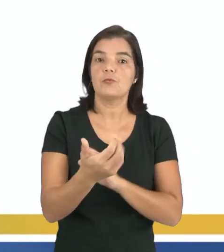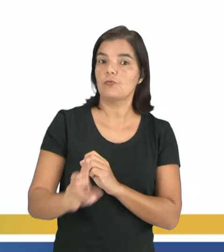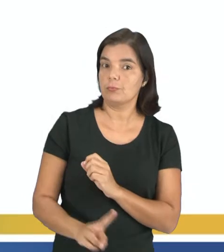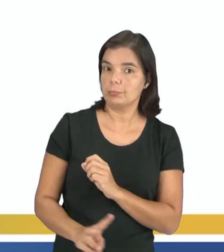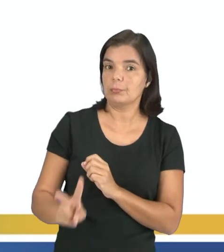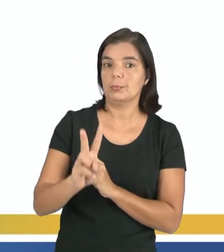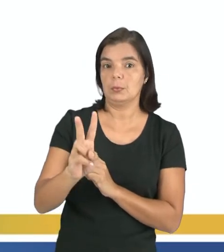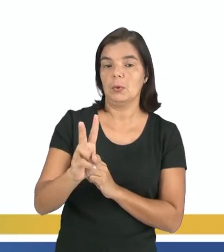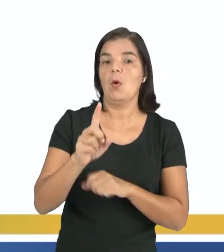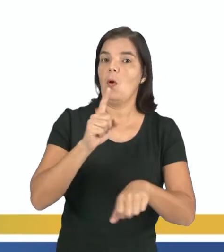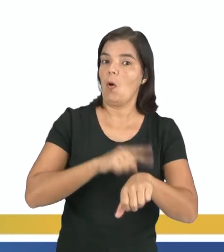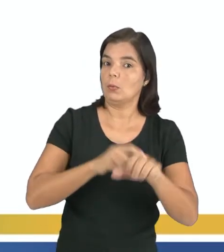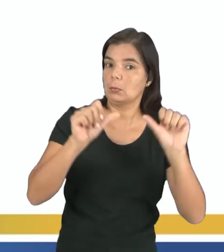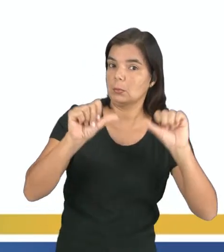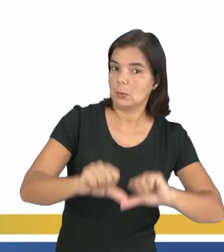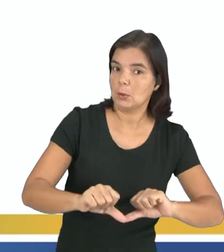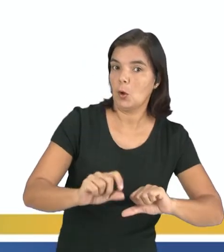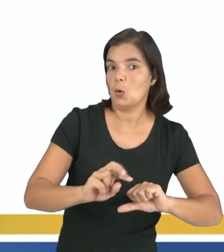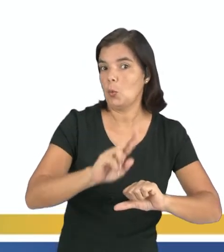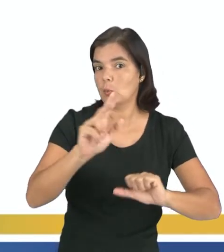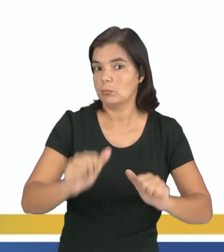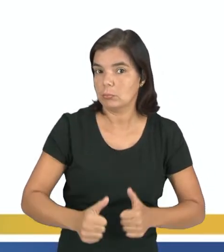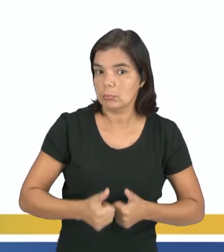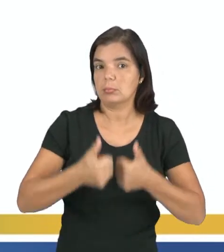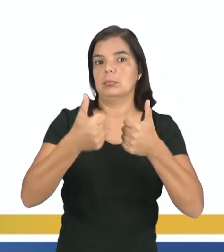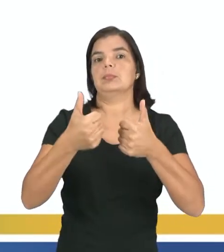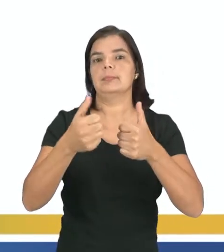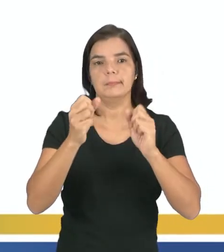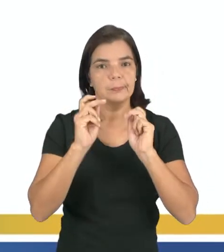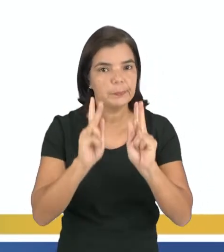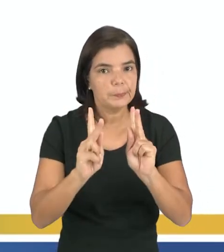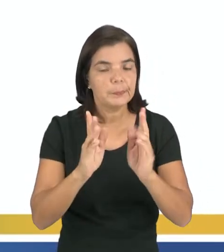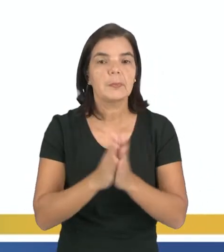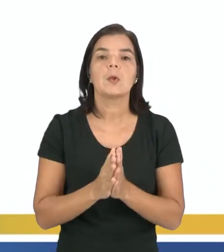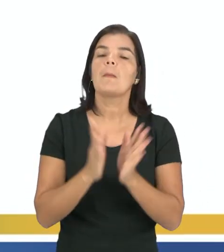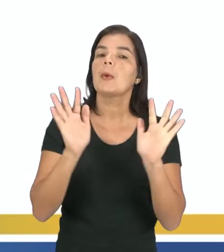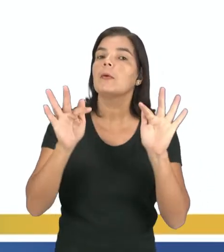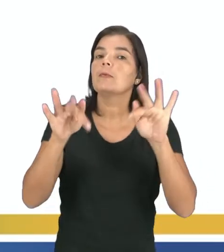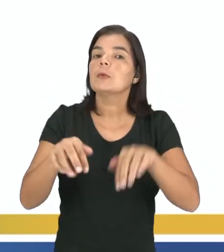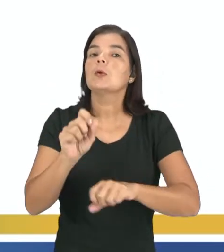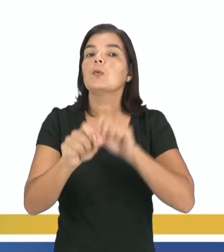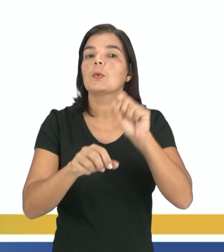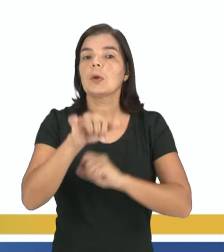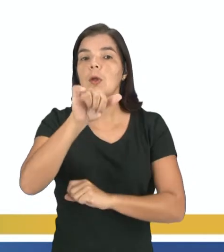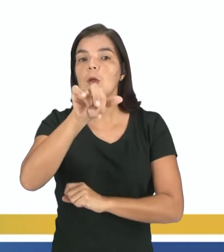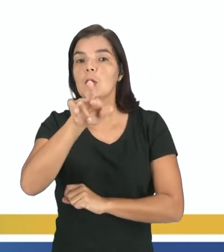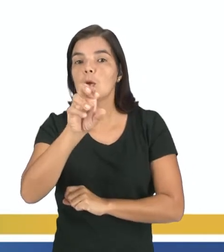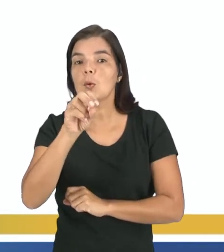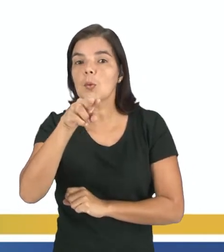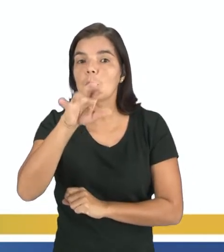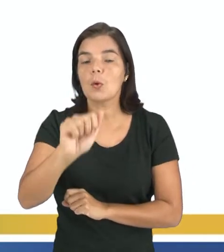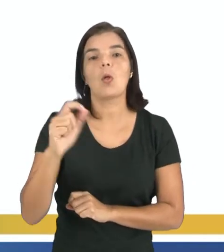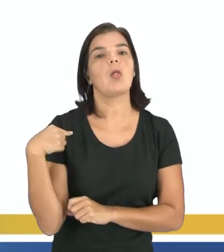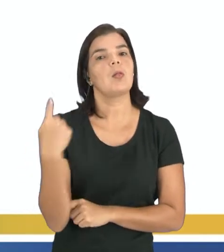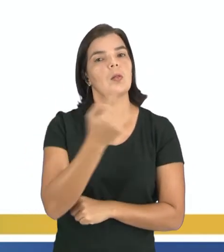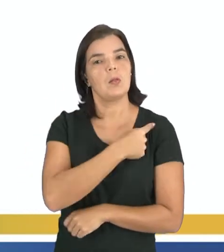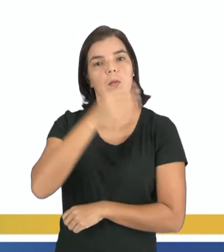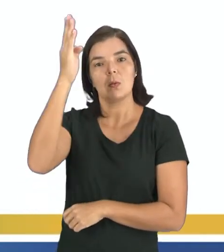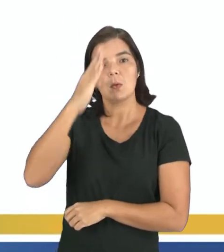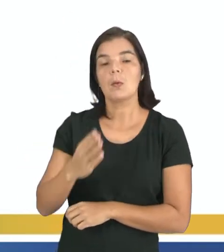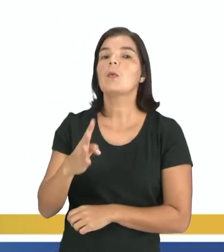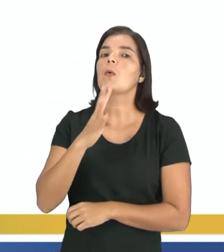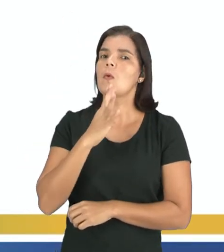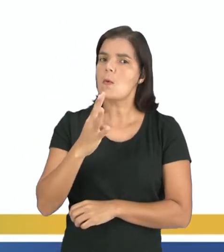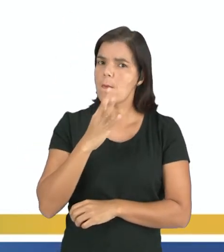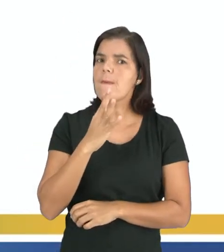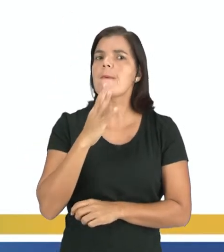valor, ora negativo e ora construtivo positivo, tá? E para a gente fechar vem a ironia. Nós brasileiros conhecemos